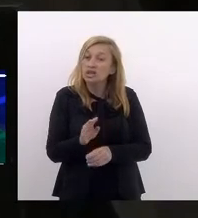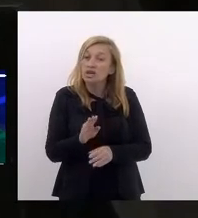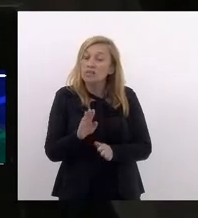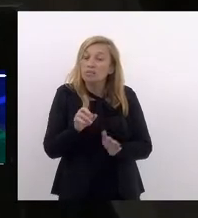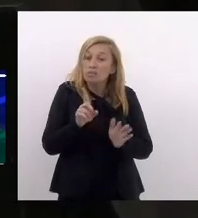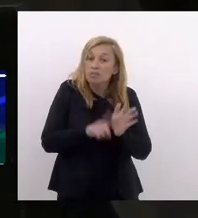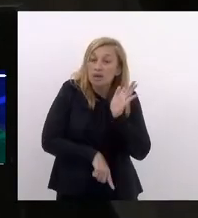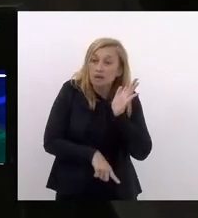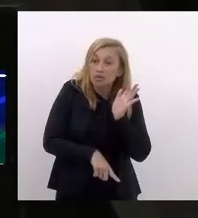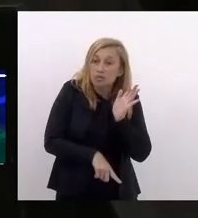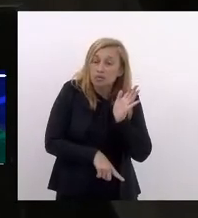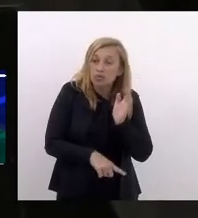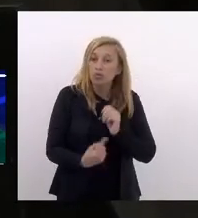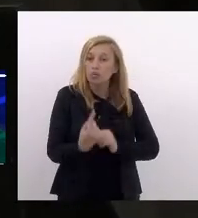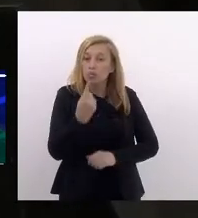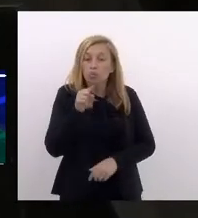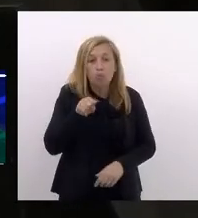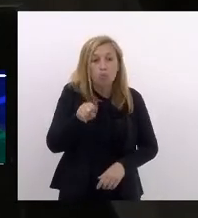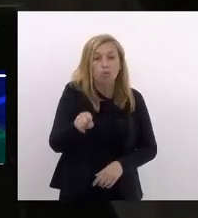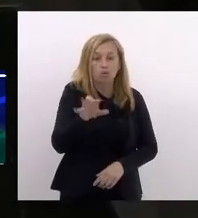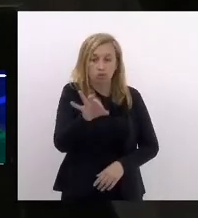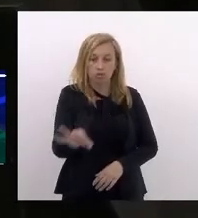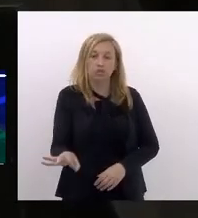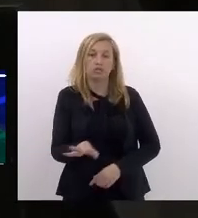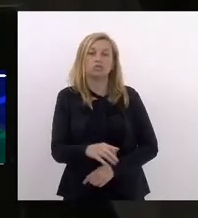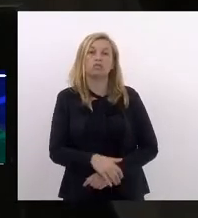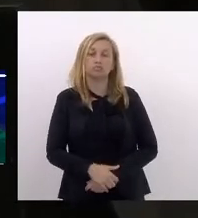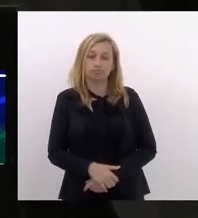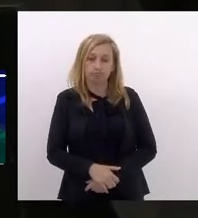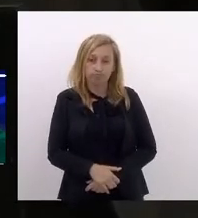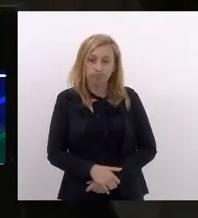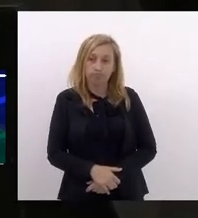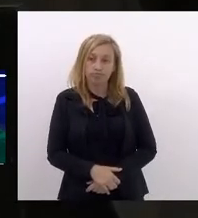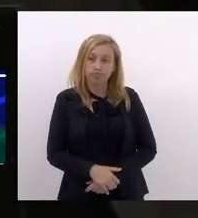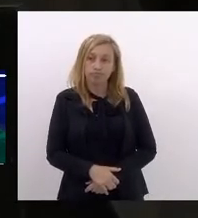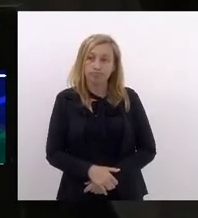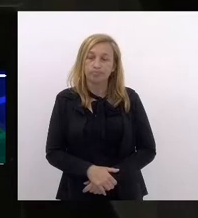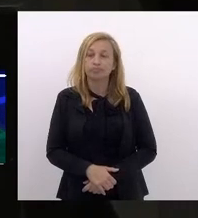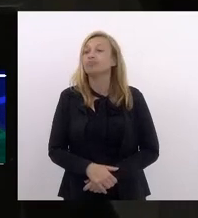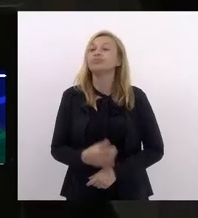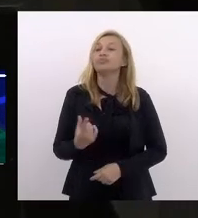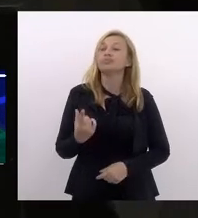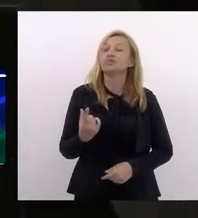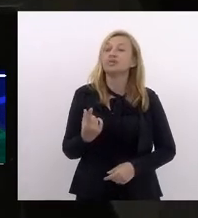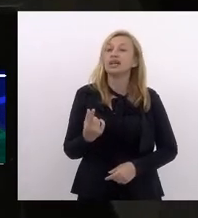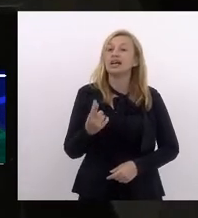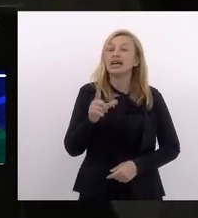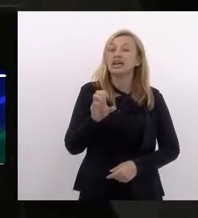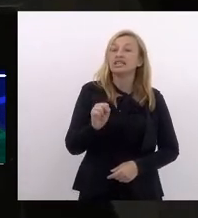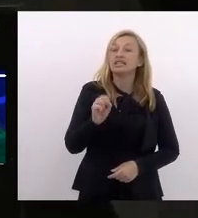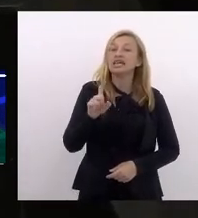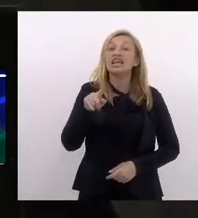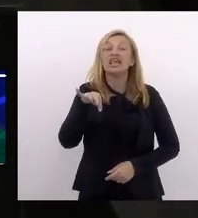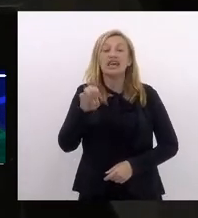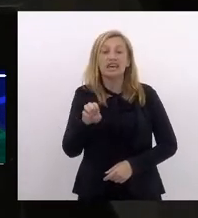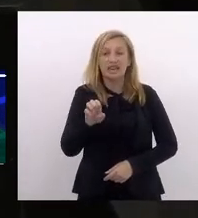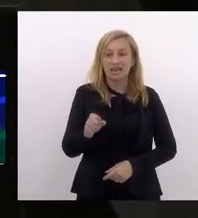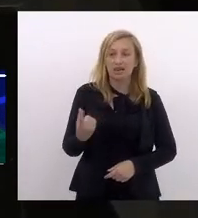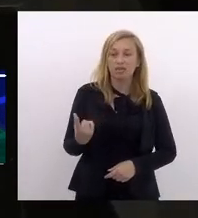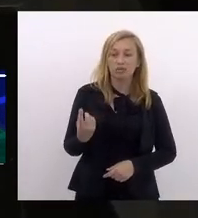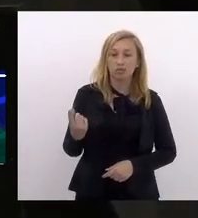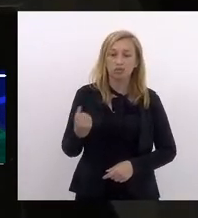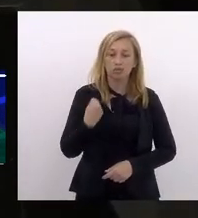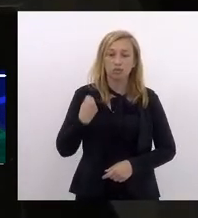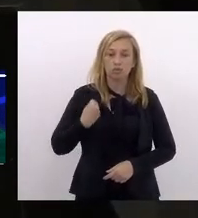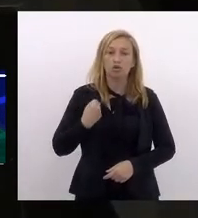inferior a um ponto percentual. A taxa Selic está na ordem de